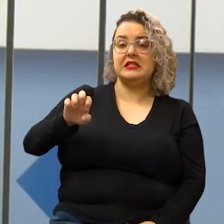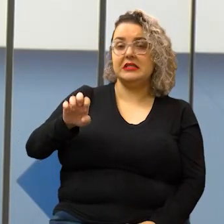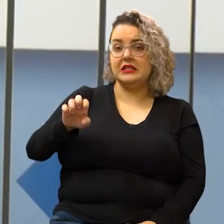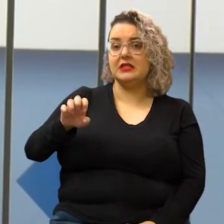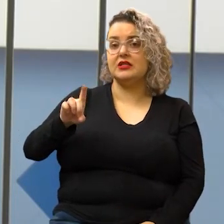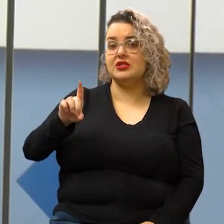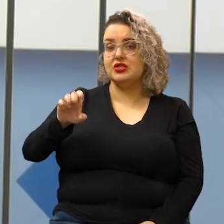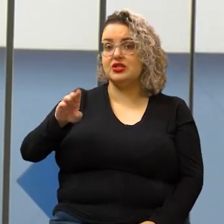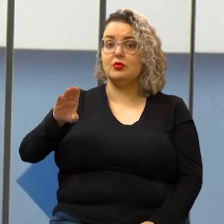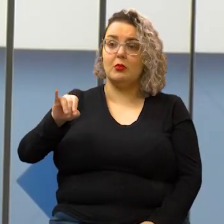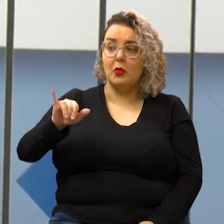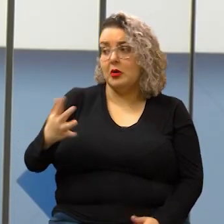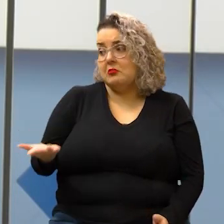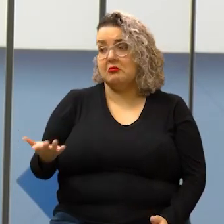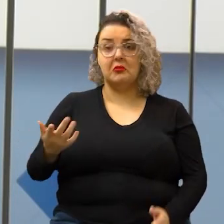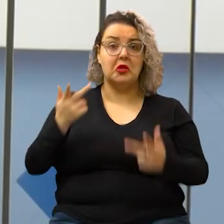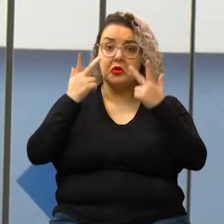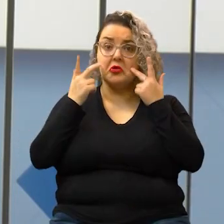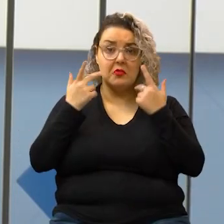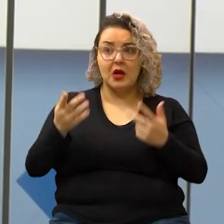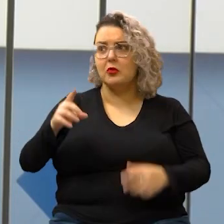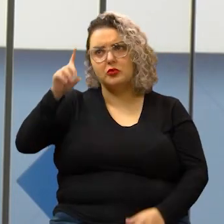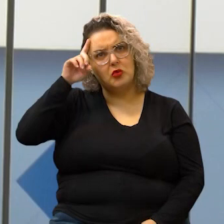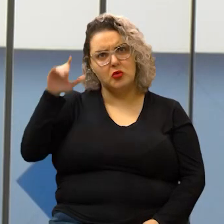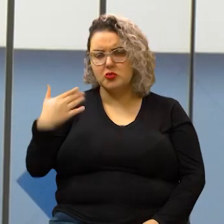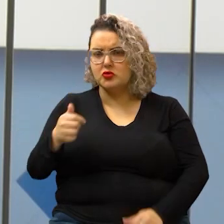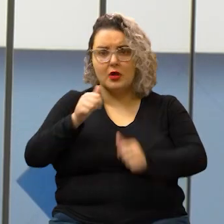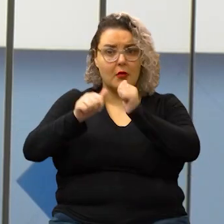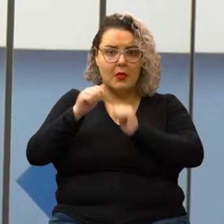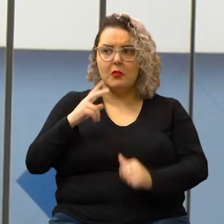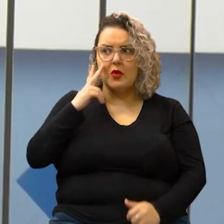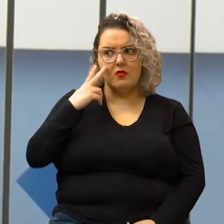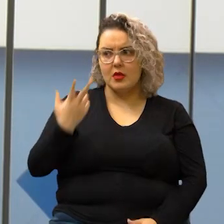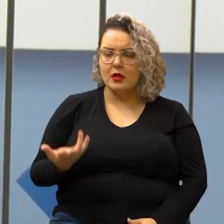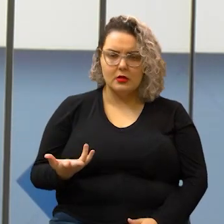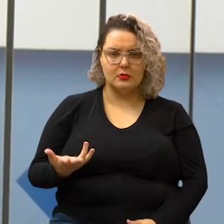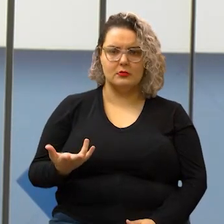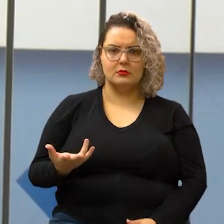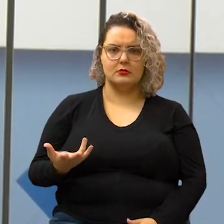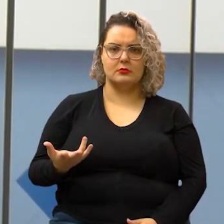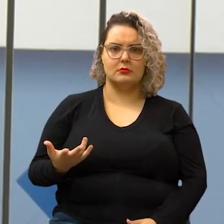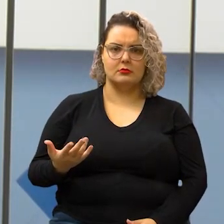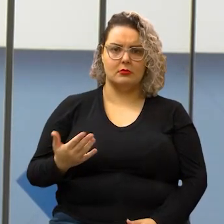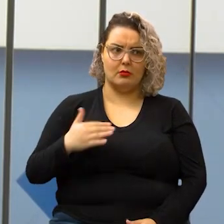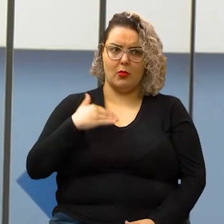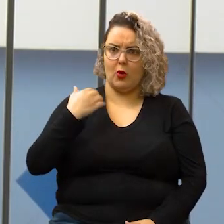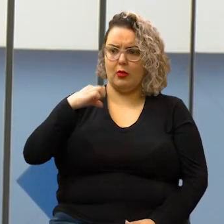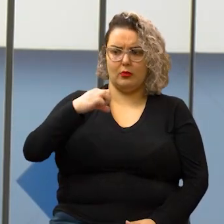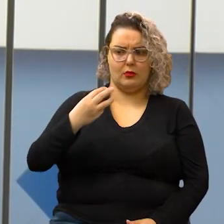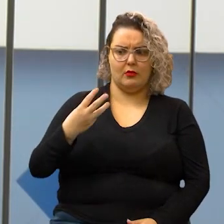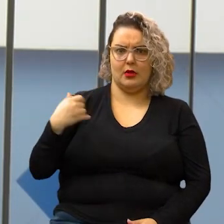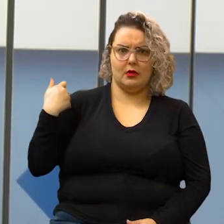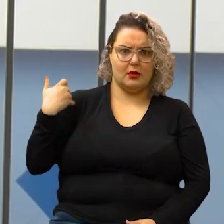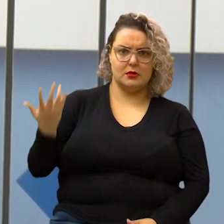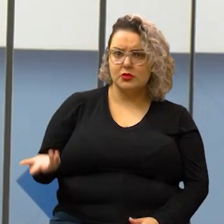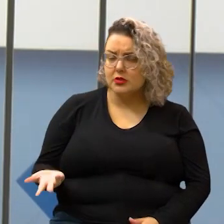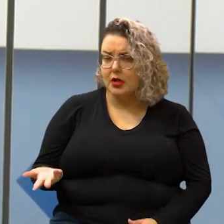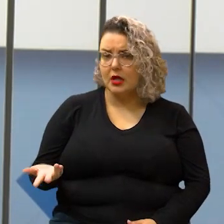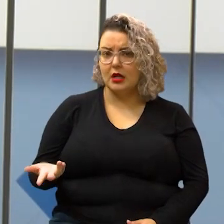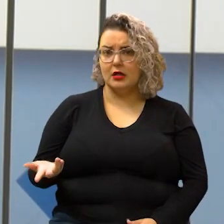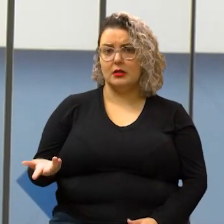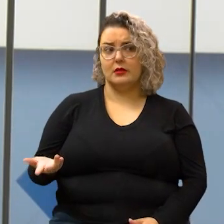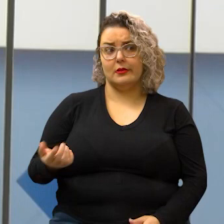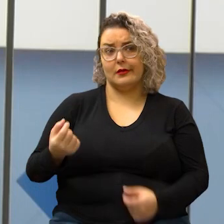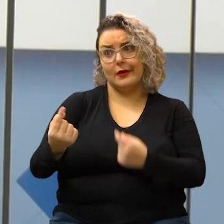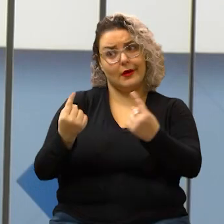pessoa que podia beber. Então, isso fique valendo, né, para que as pessoas entendam que a educação tem que vir de